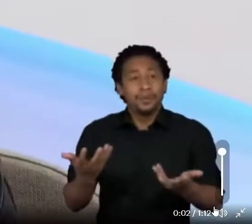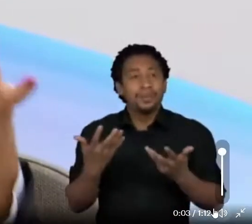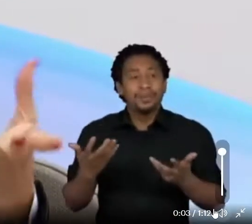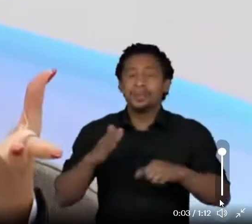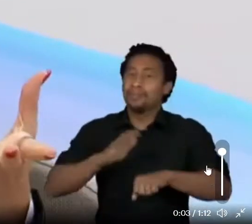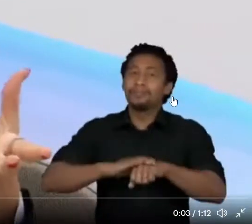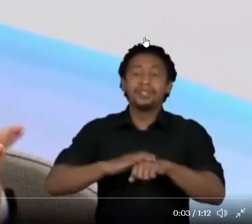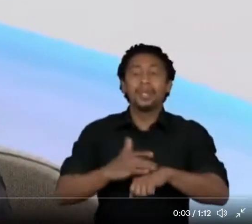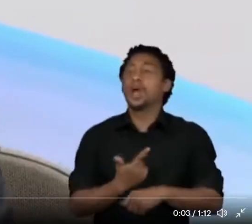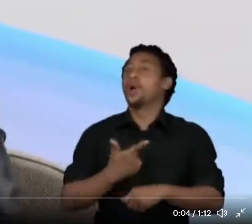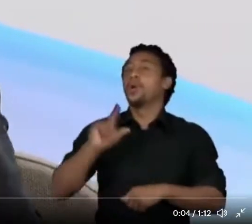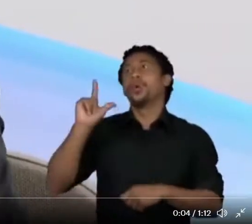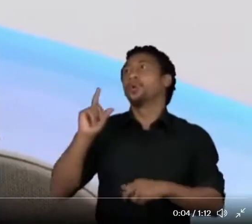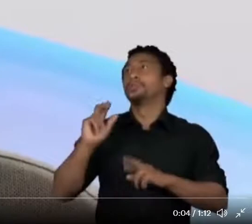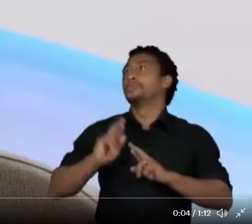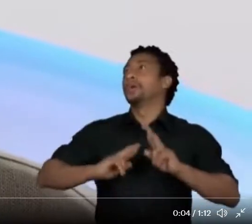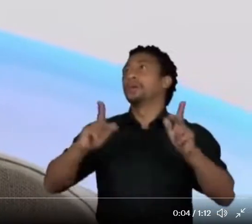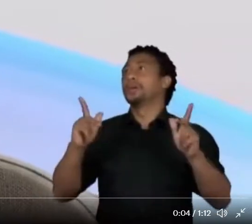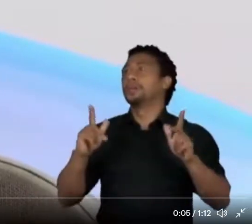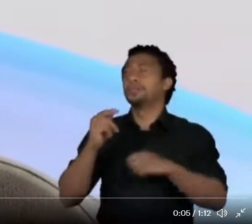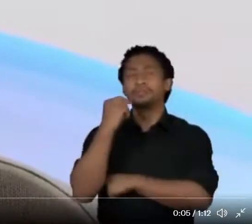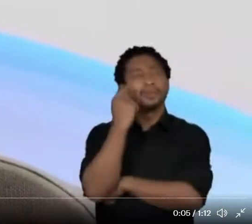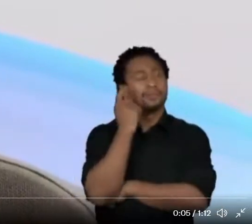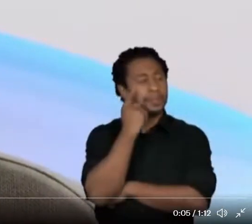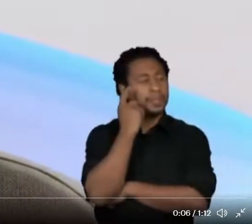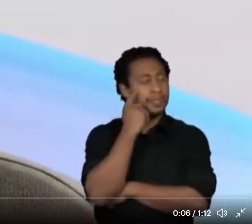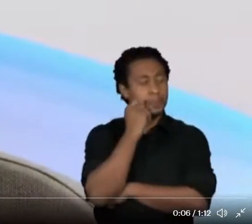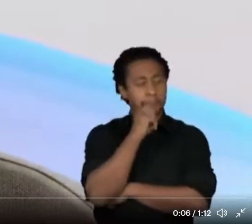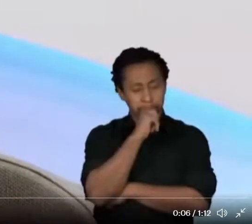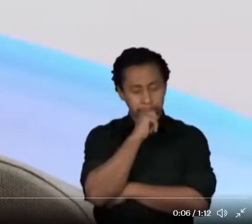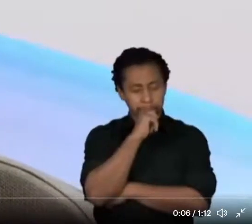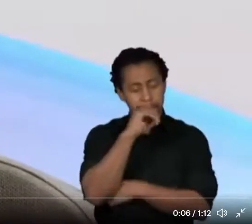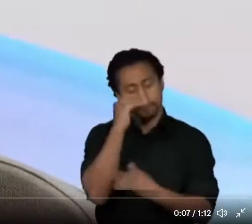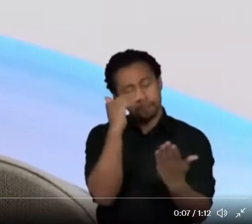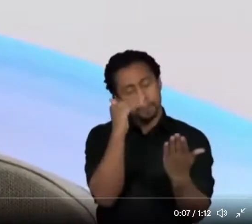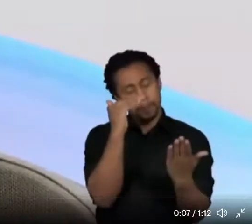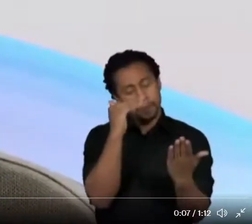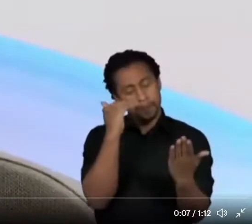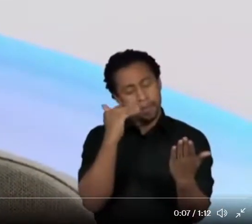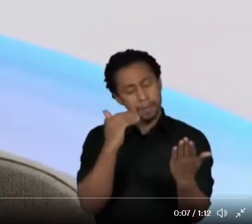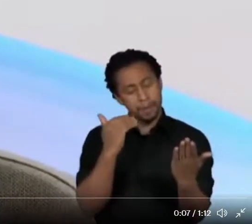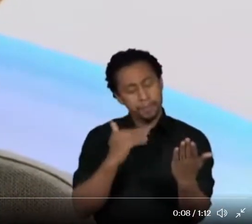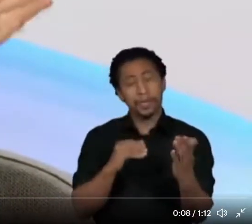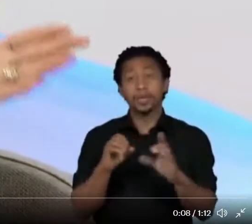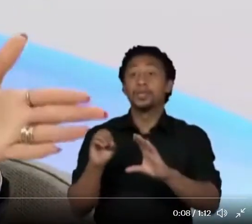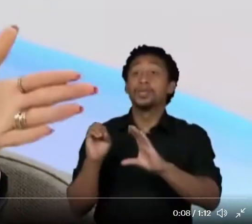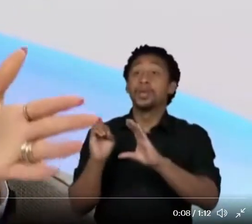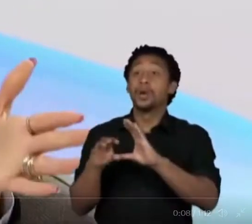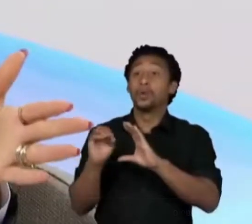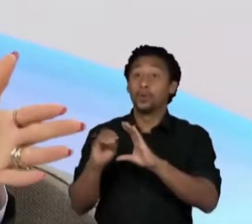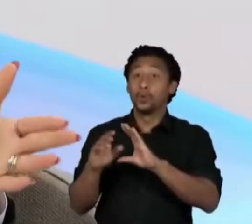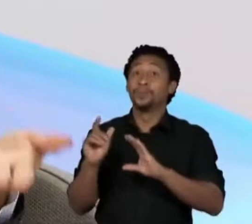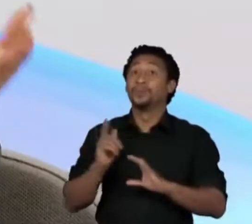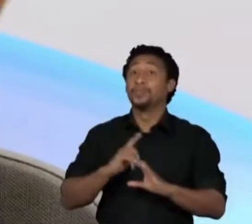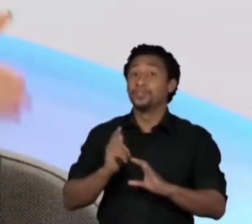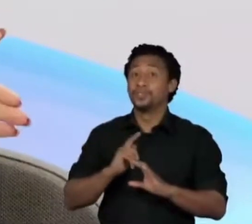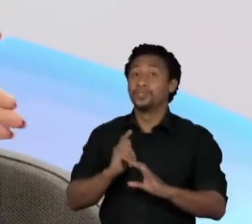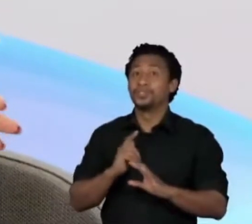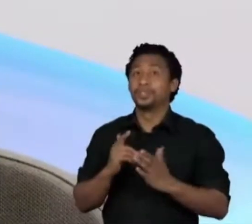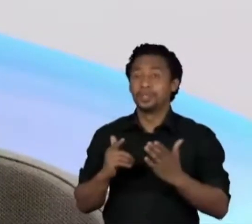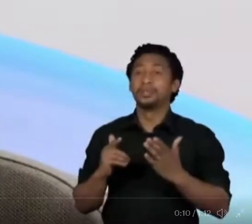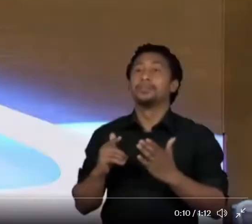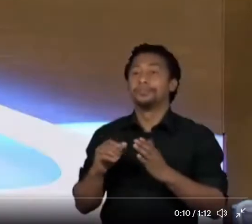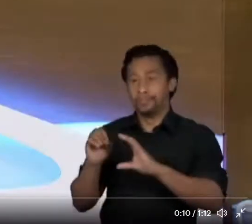diferente queria ter um programa e comecei a olhar grade da Globo eu vi aqui o programa época O Globo Rural era